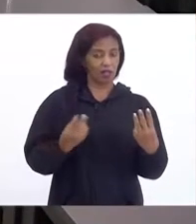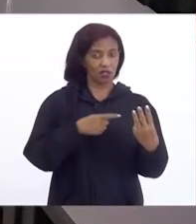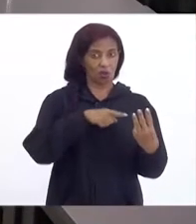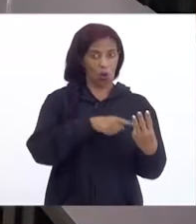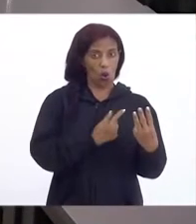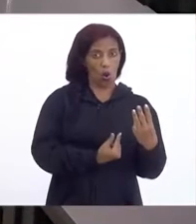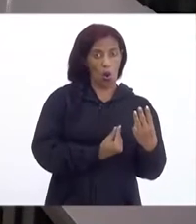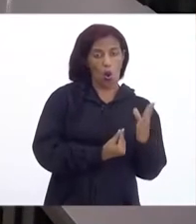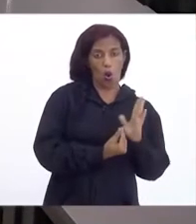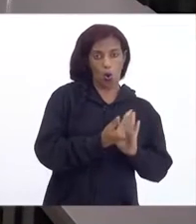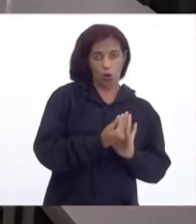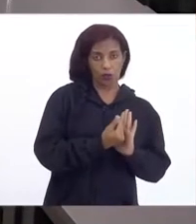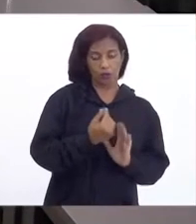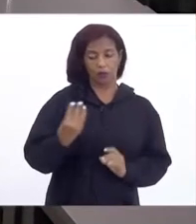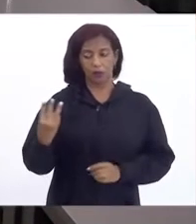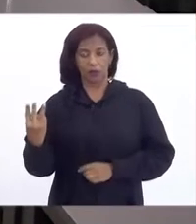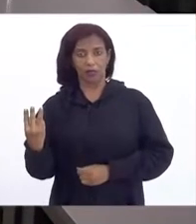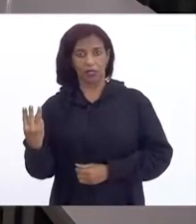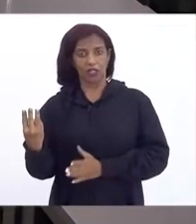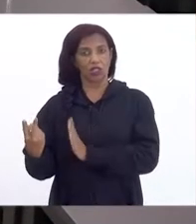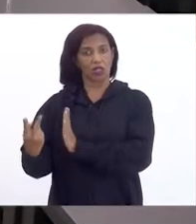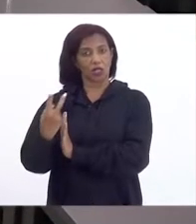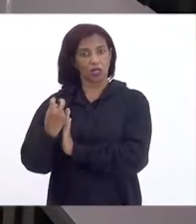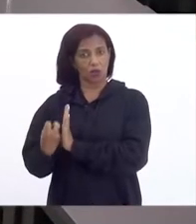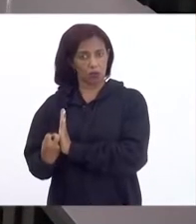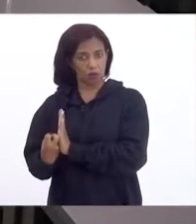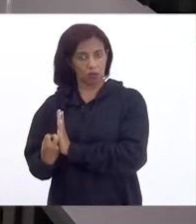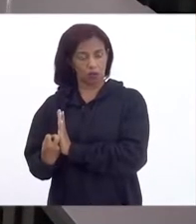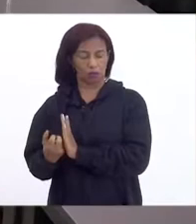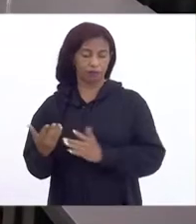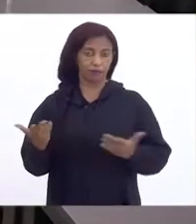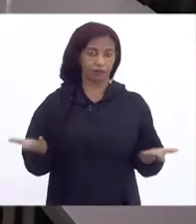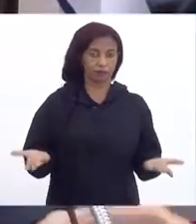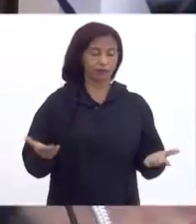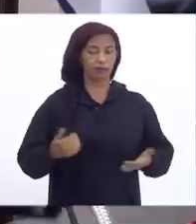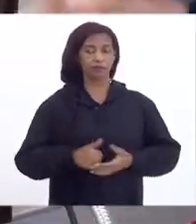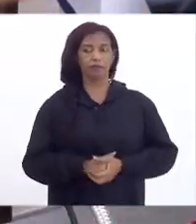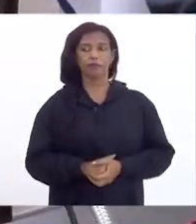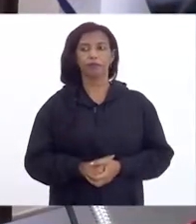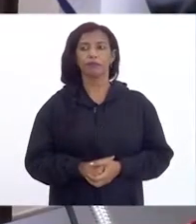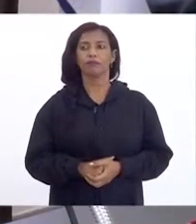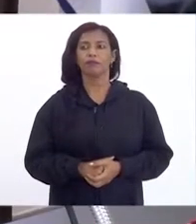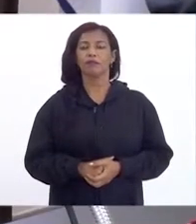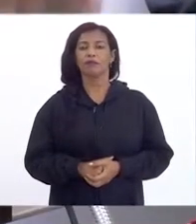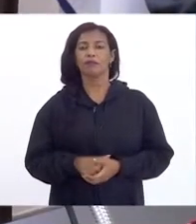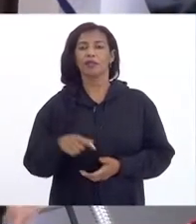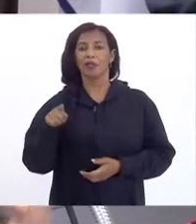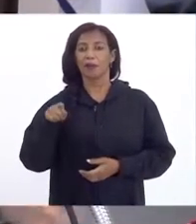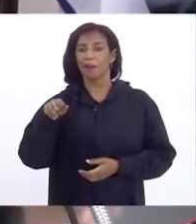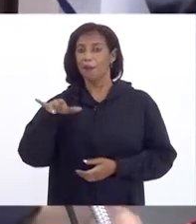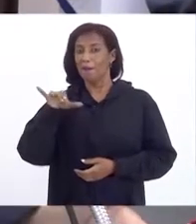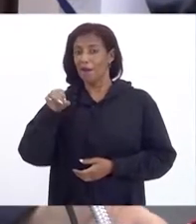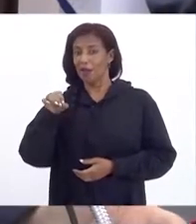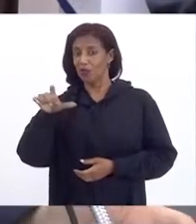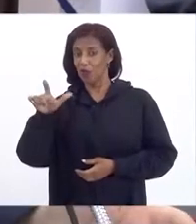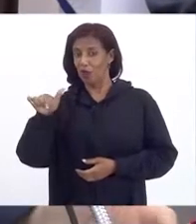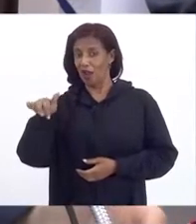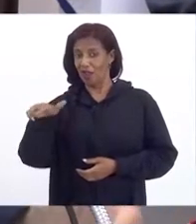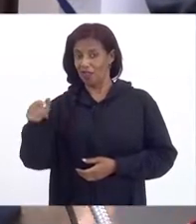Orçamento e três da Tributação, sendo que o deputado Márcio Canella e